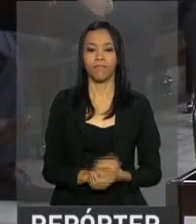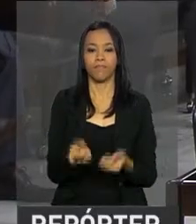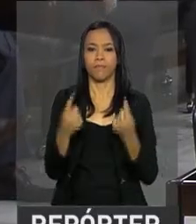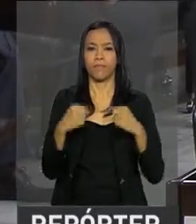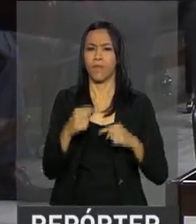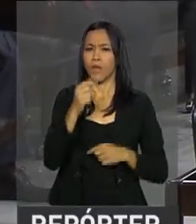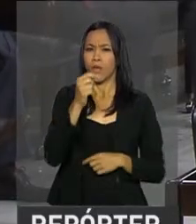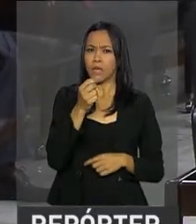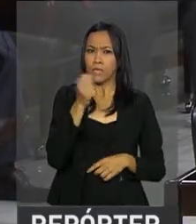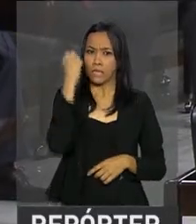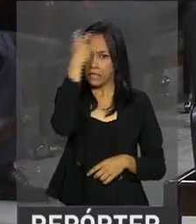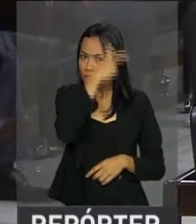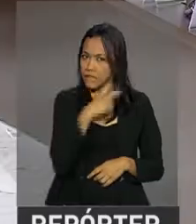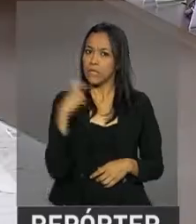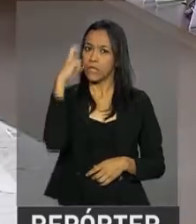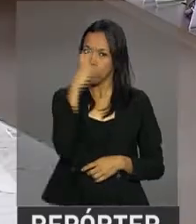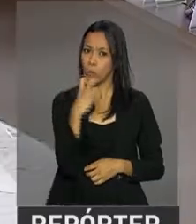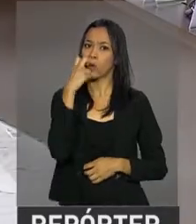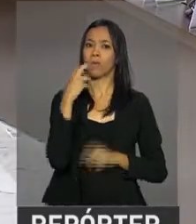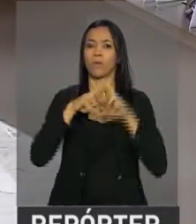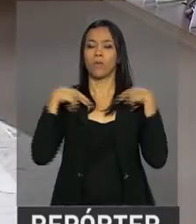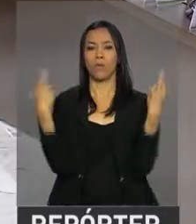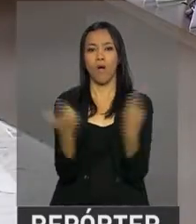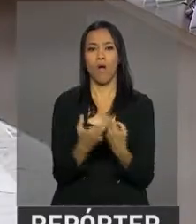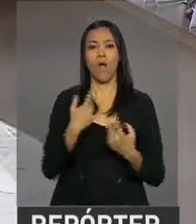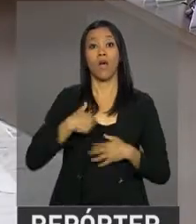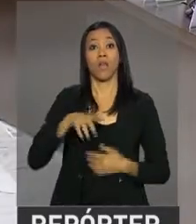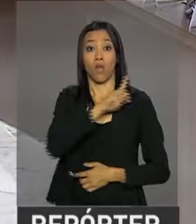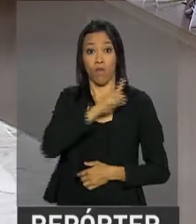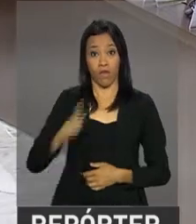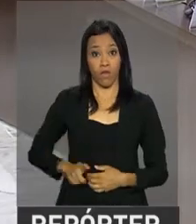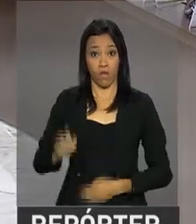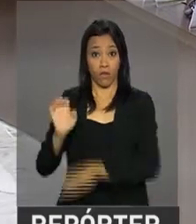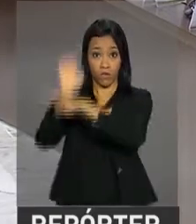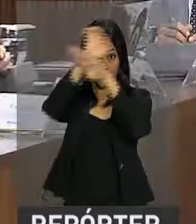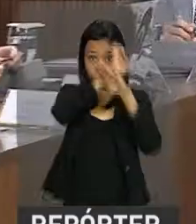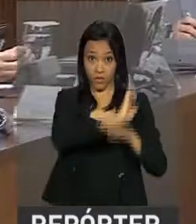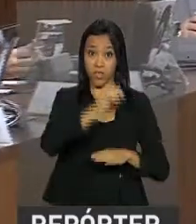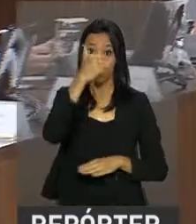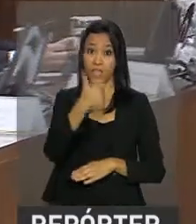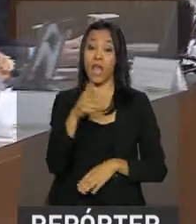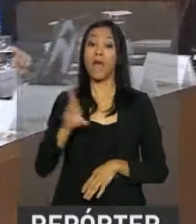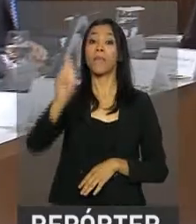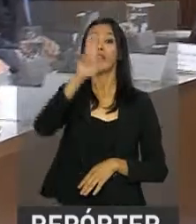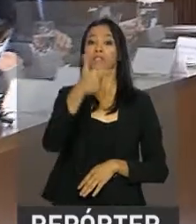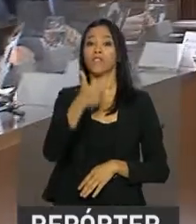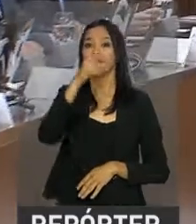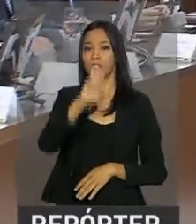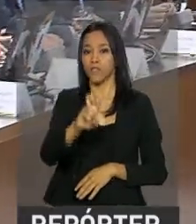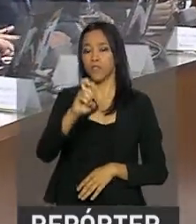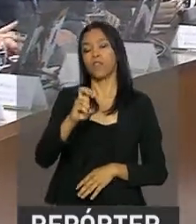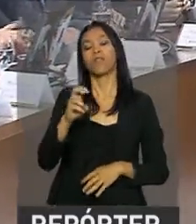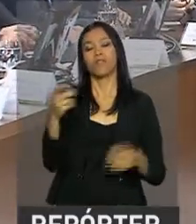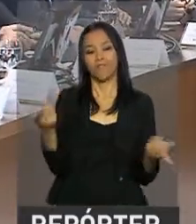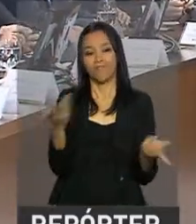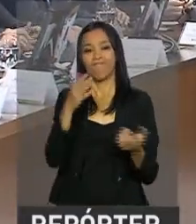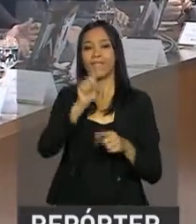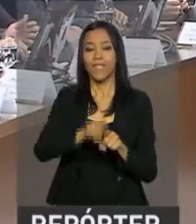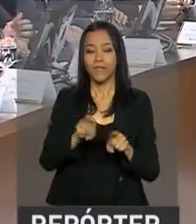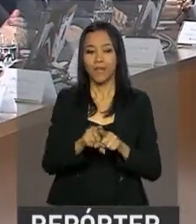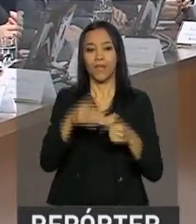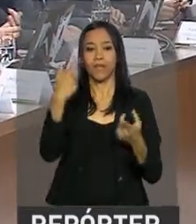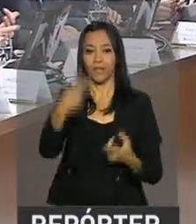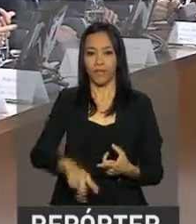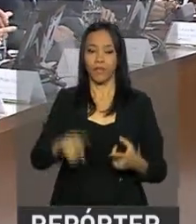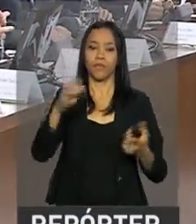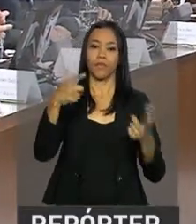Depois de quase 5 horas de reunião, governadores e representantes de 25 estados e o governo federal entraram em acordo sobre uma proposta